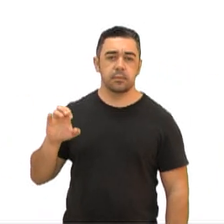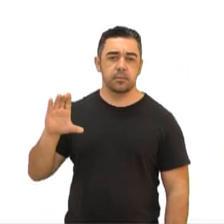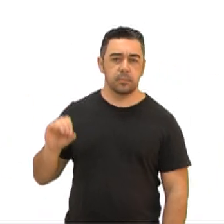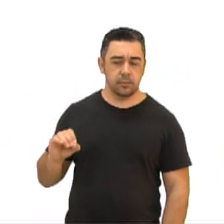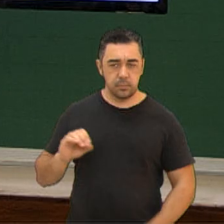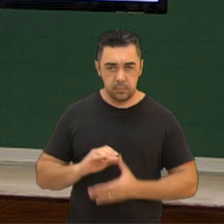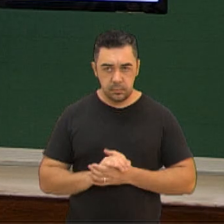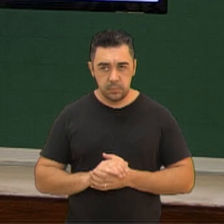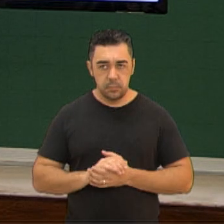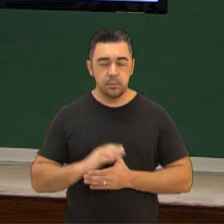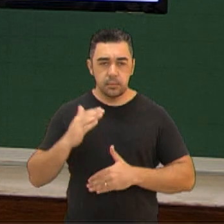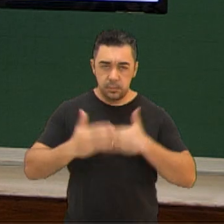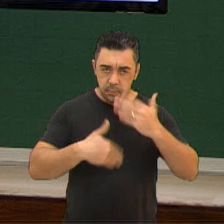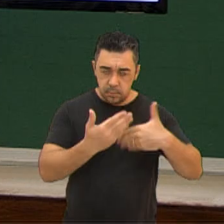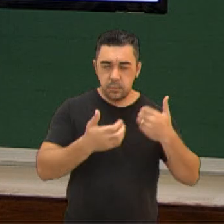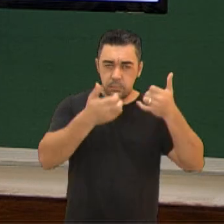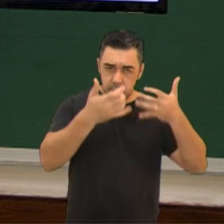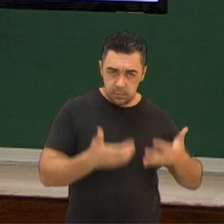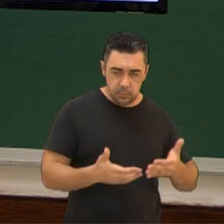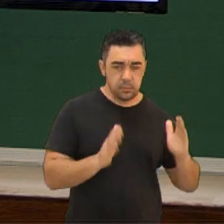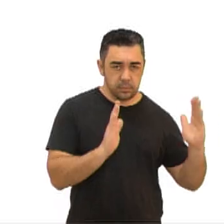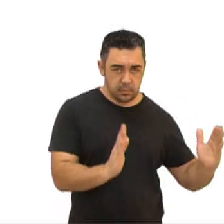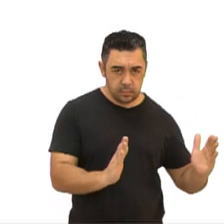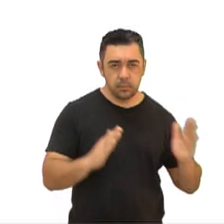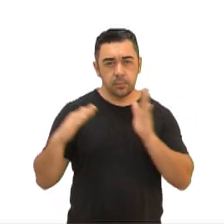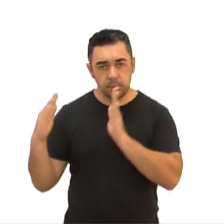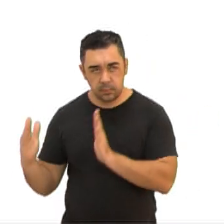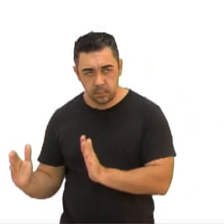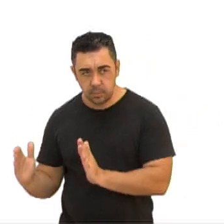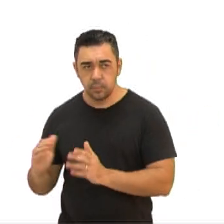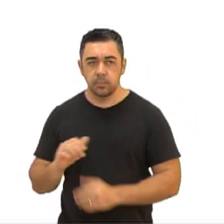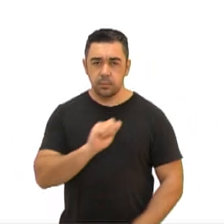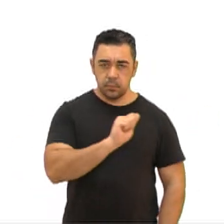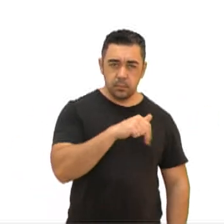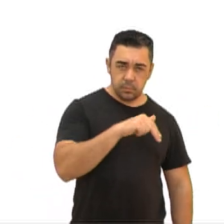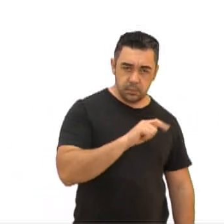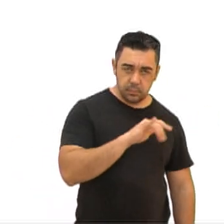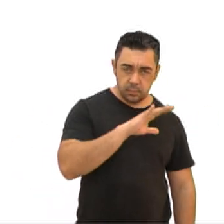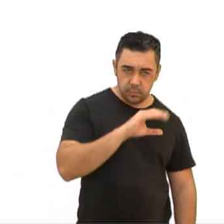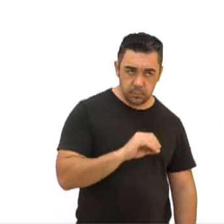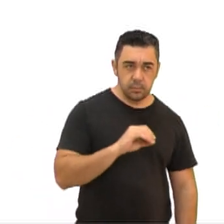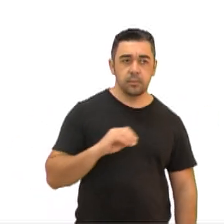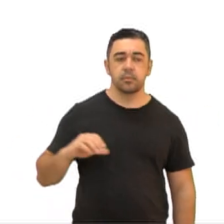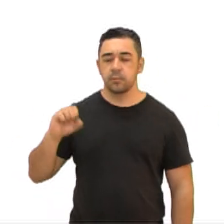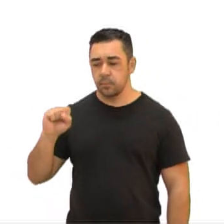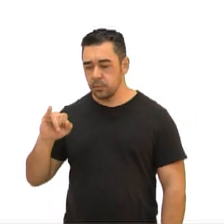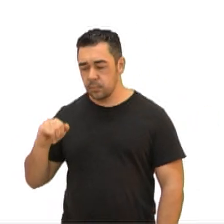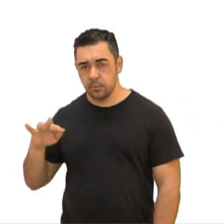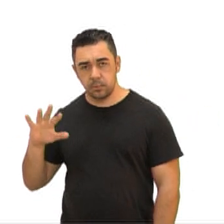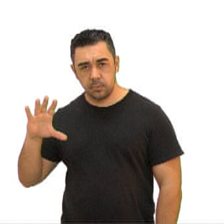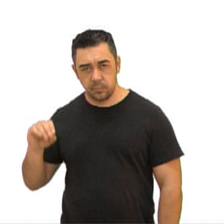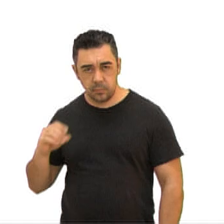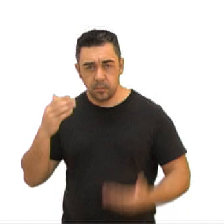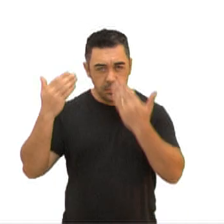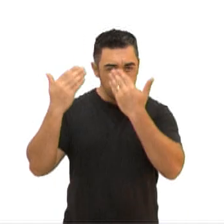gente vai falar mais para frente, explicar bem as duas fases, quando eu estiver explicando o trabalho do Picasso.